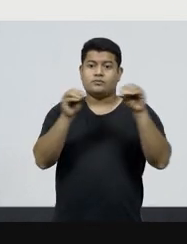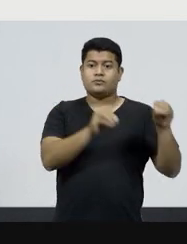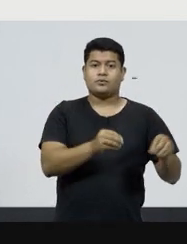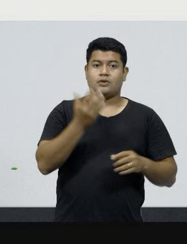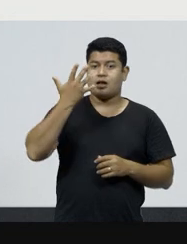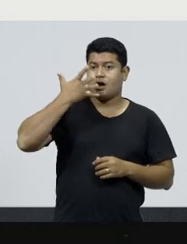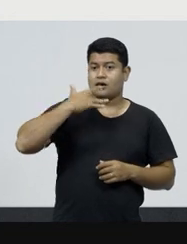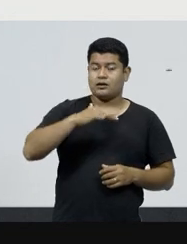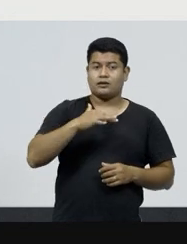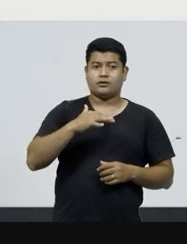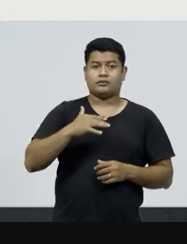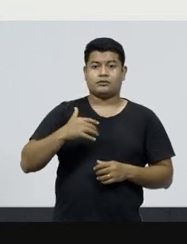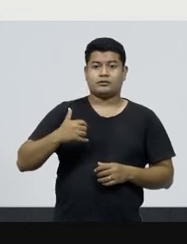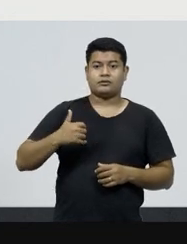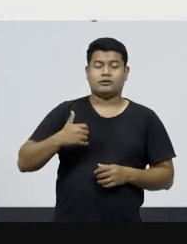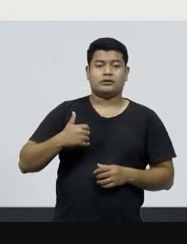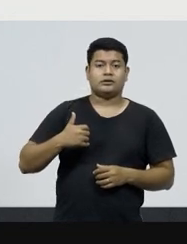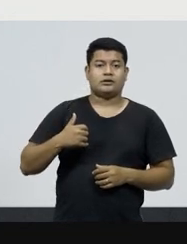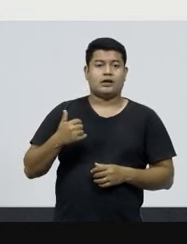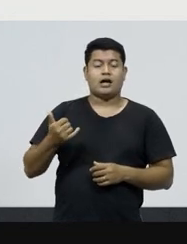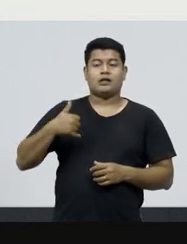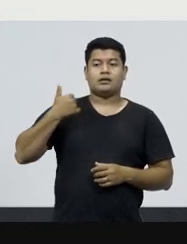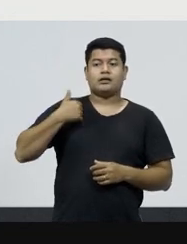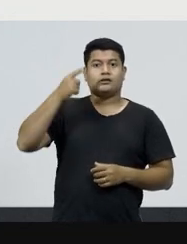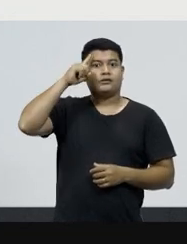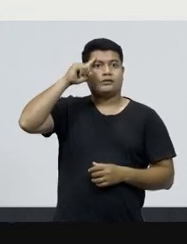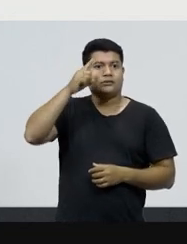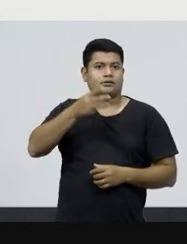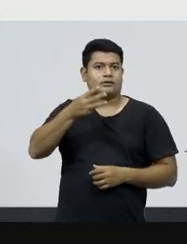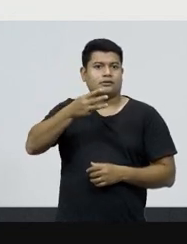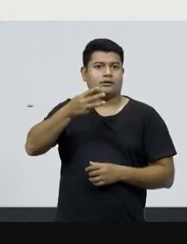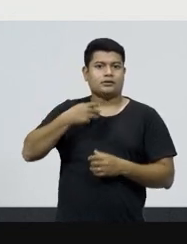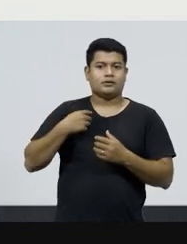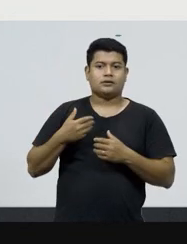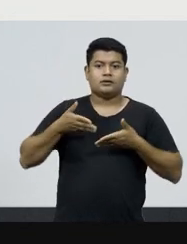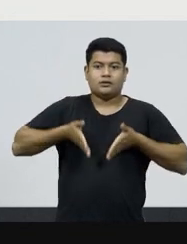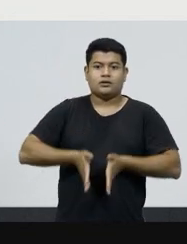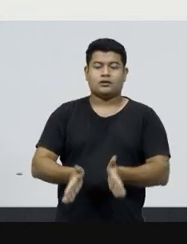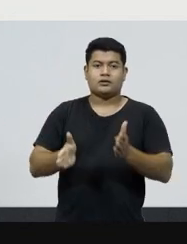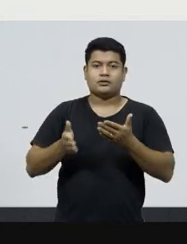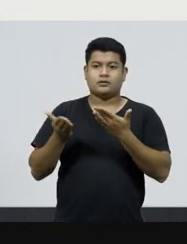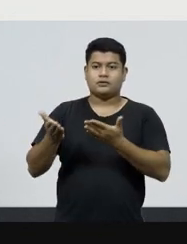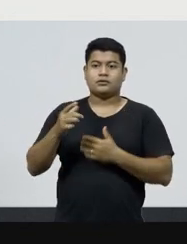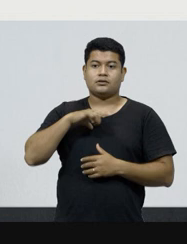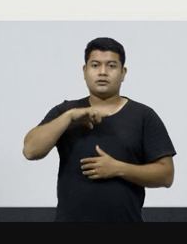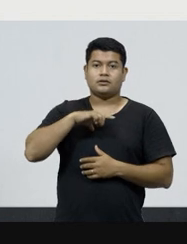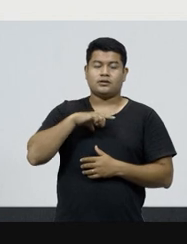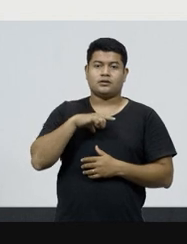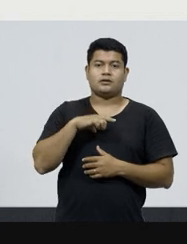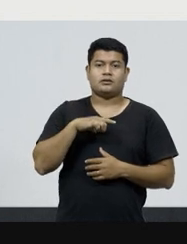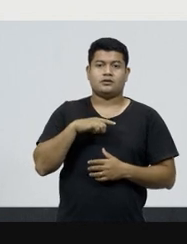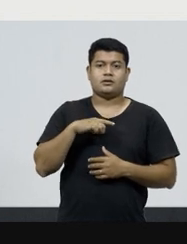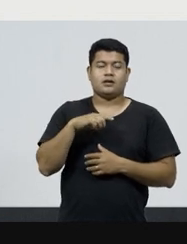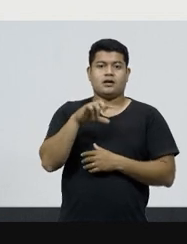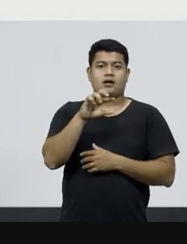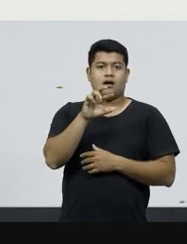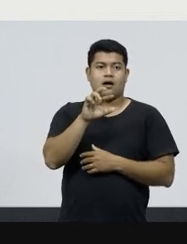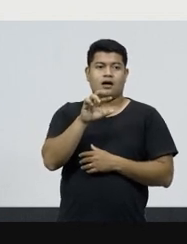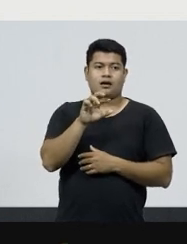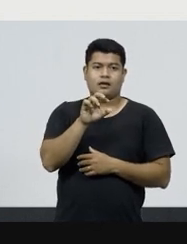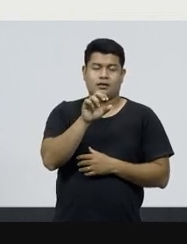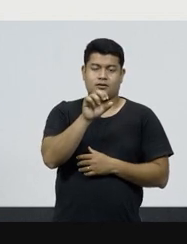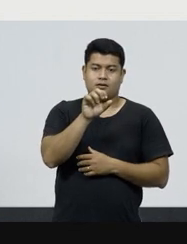criança de 3 dias de vida, que ela nasceu com a chamada síndrome, sequência de Robin, precisava